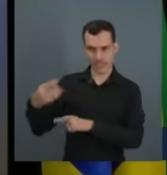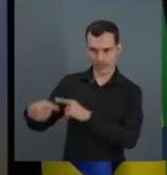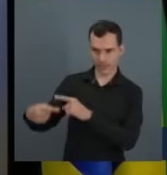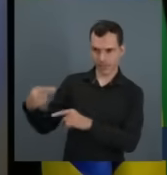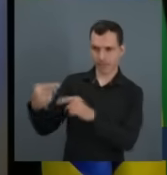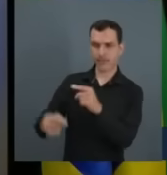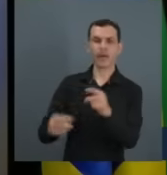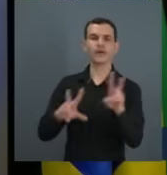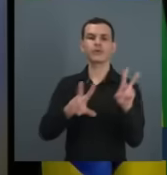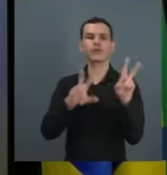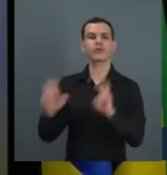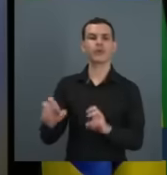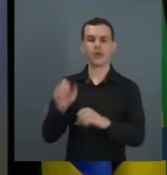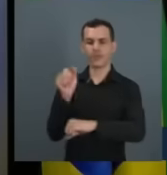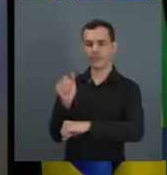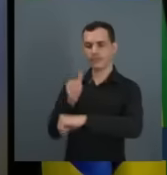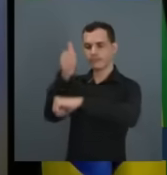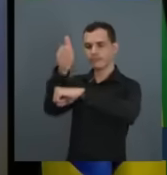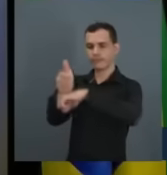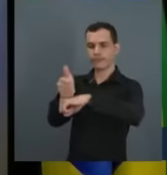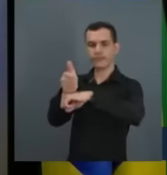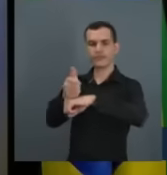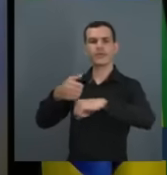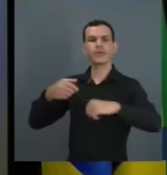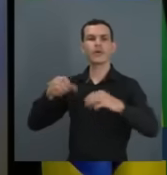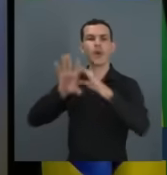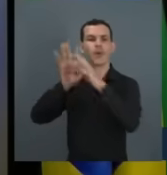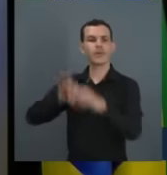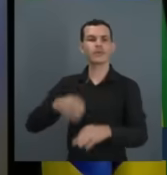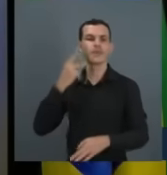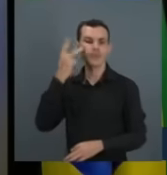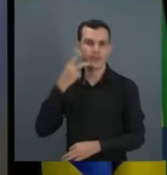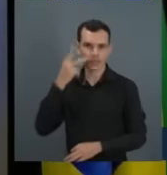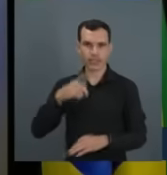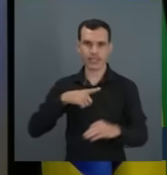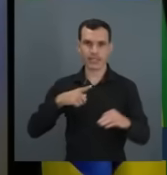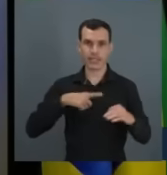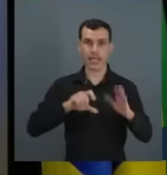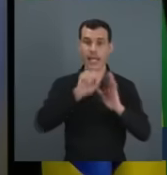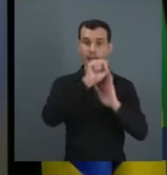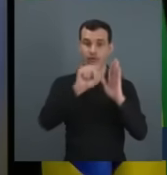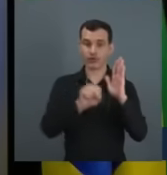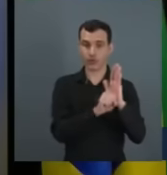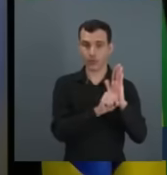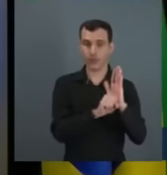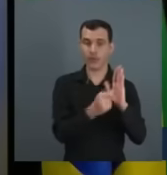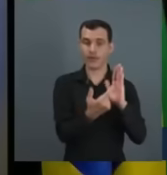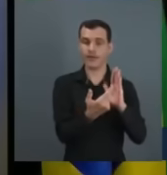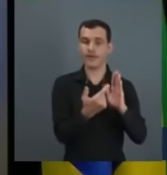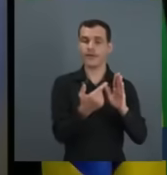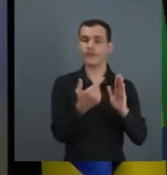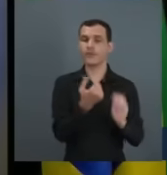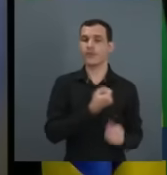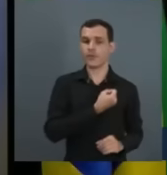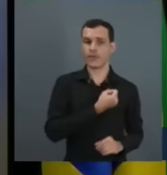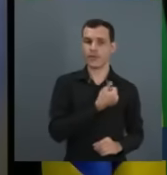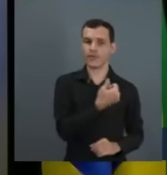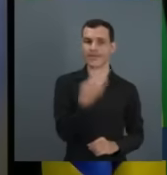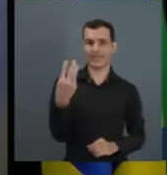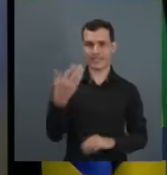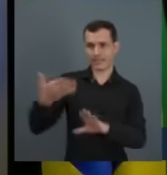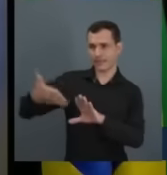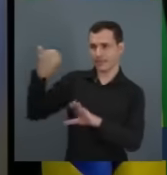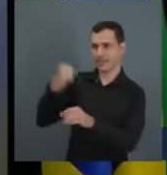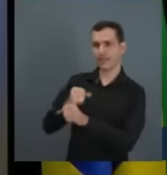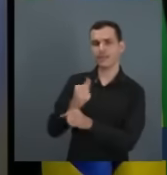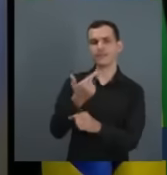política, mudando entendimento da súmula vinculante número 13, aprovada em